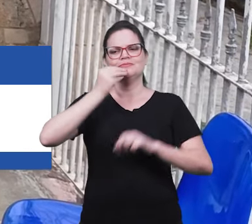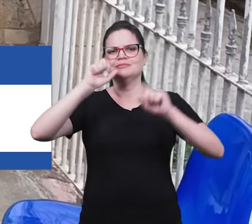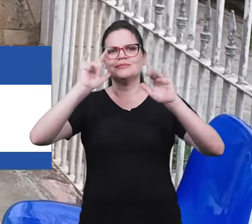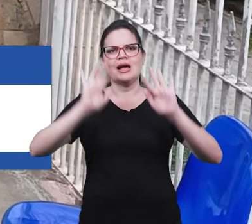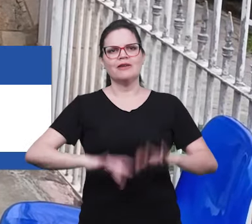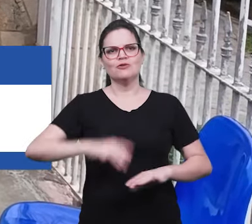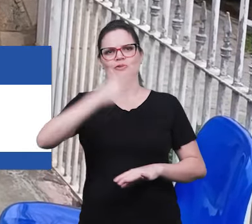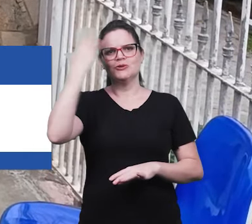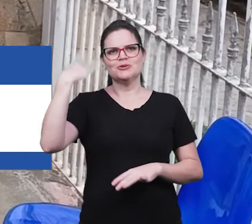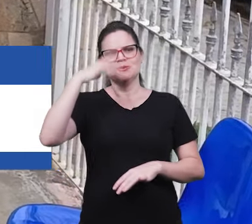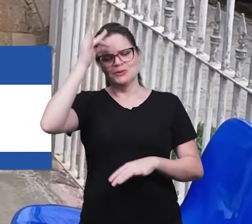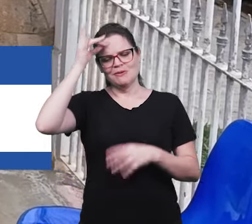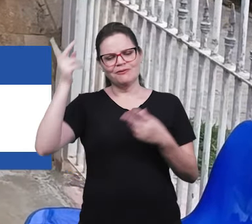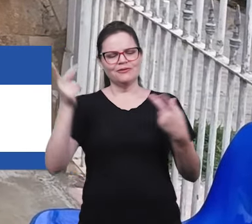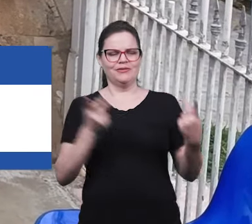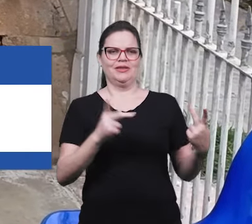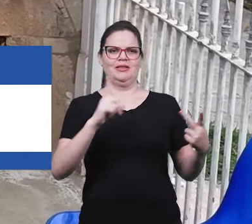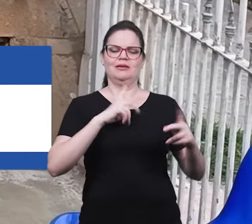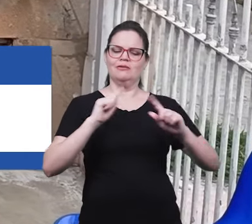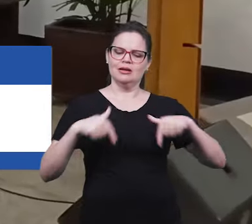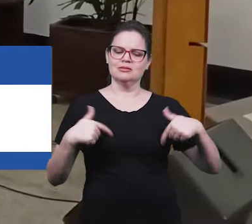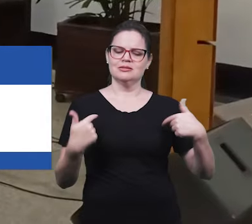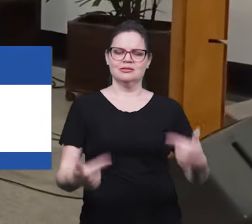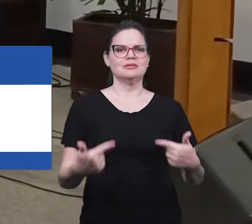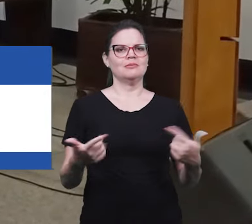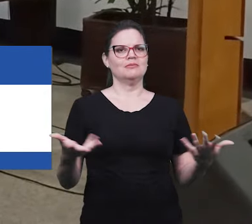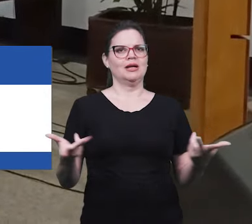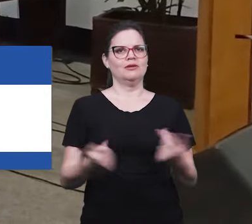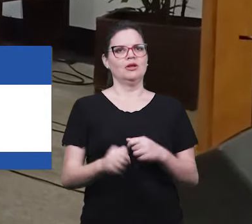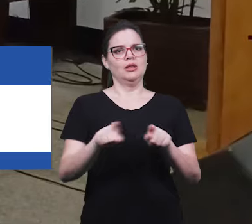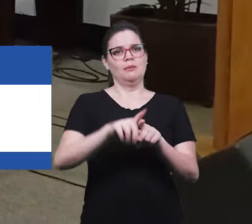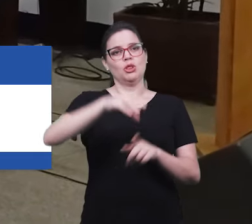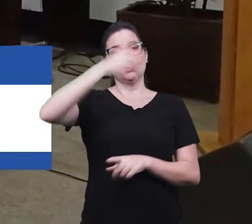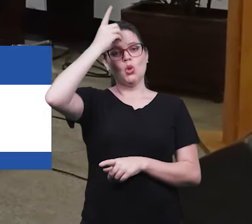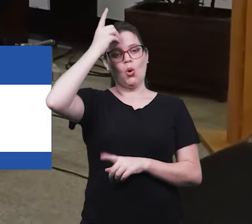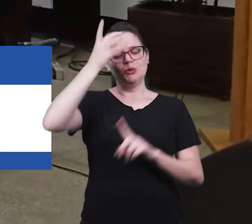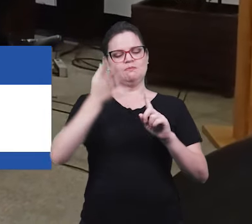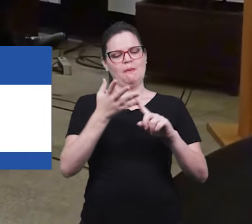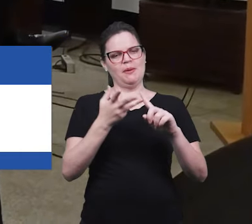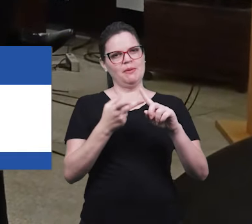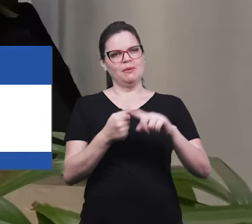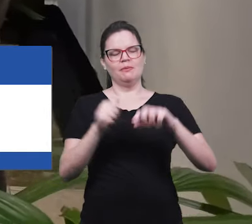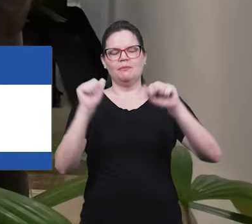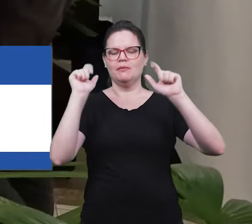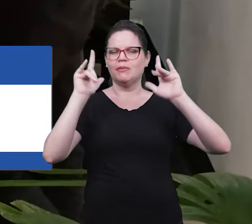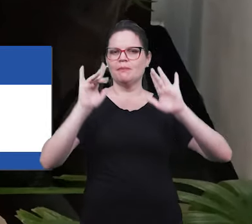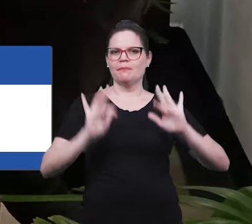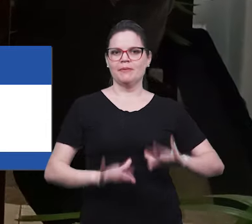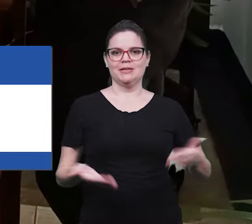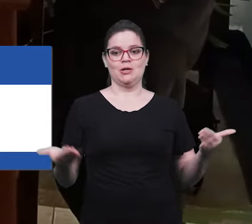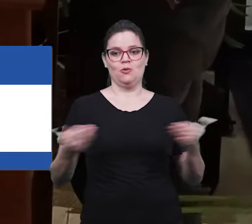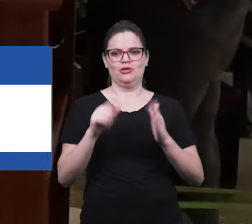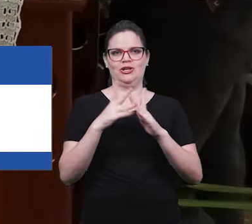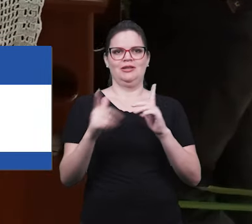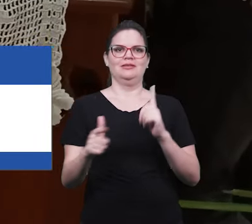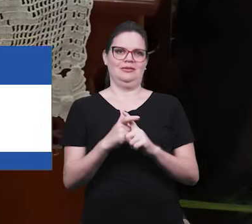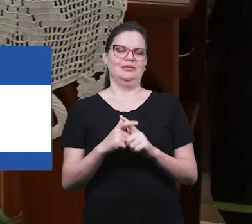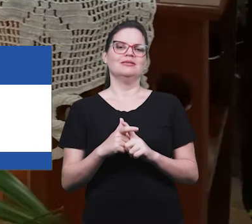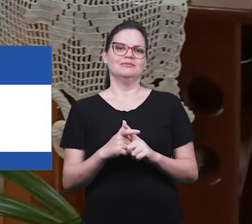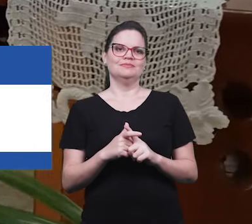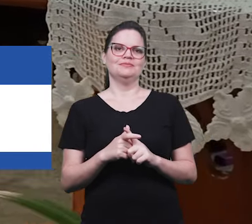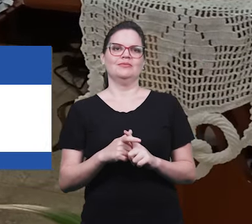senhor nos visitou houve a operação do Espírito Santo dons espirituais uma grande bênção hoje aqui na igreja de lausane